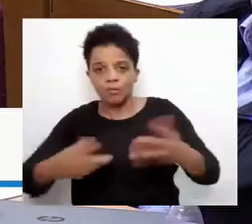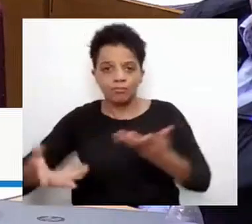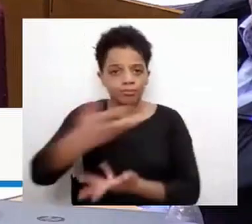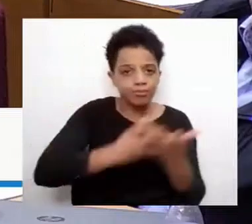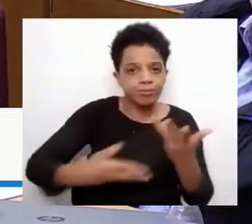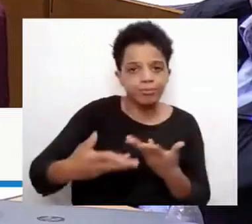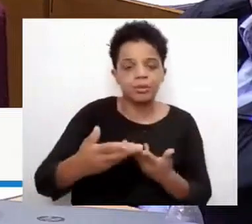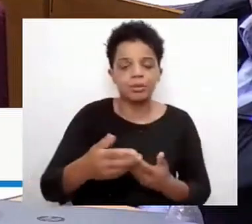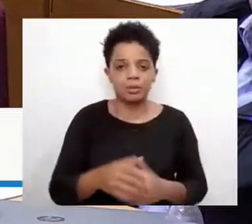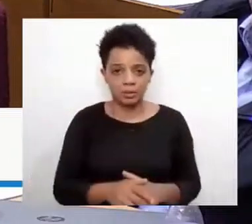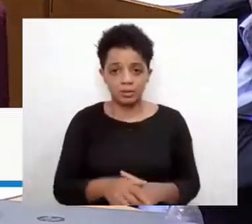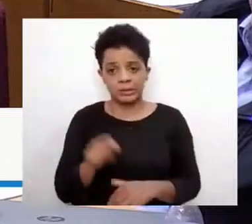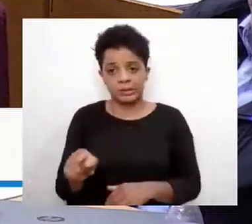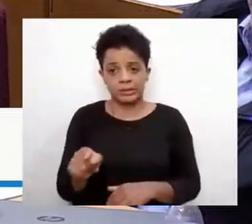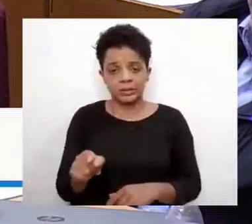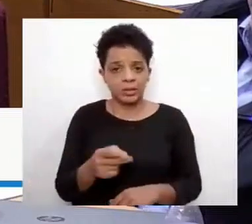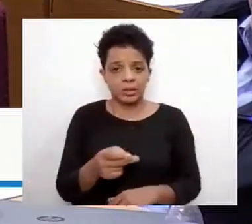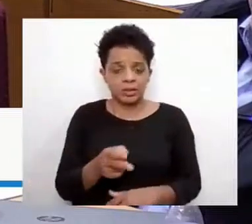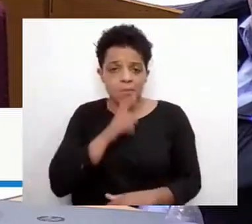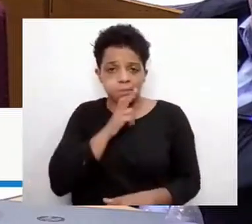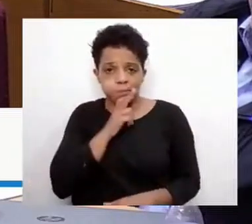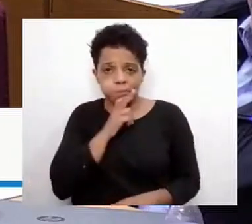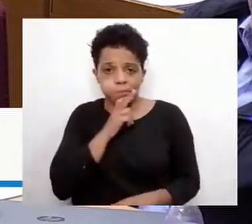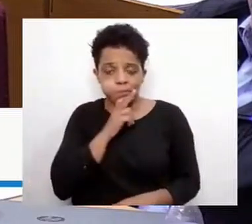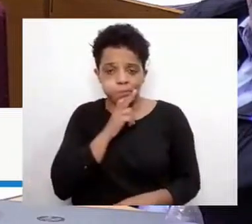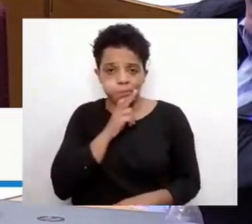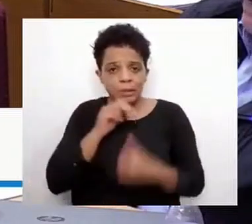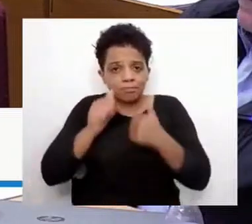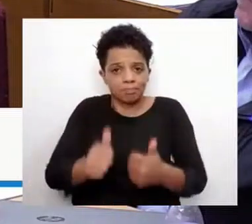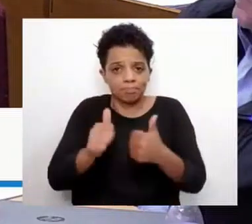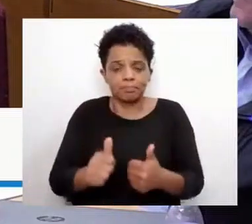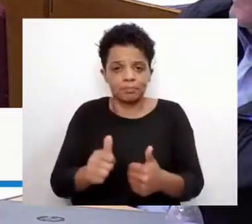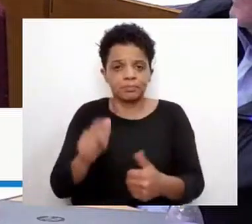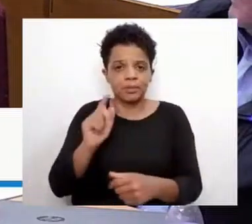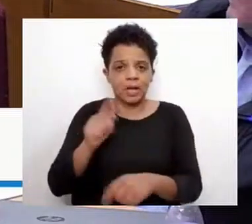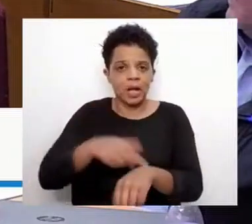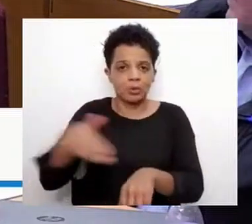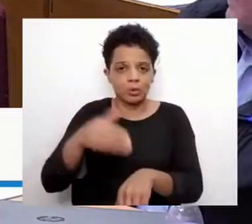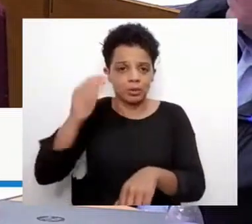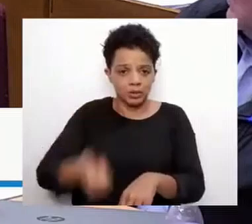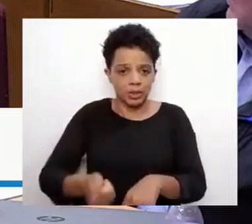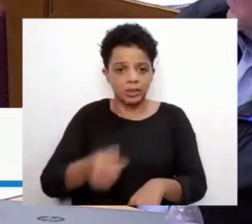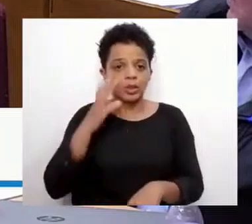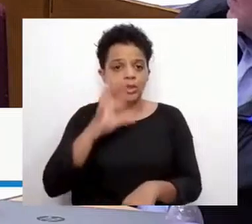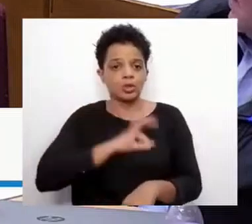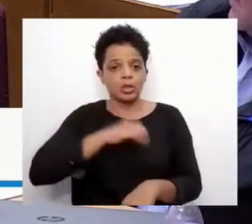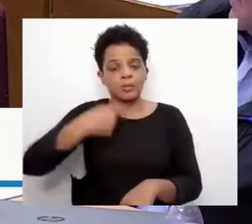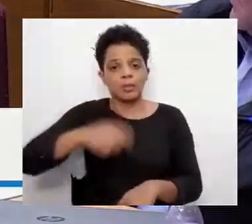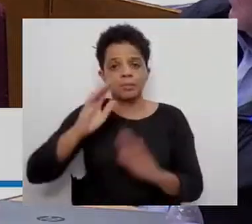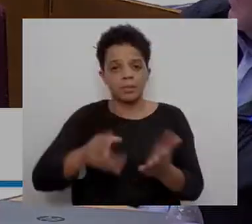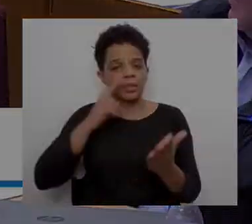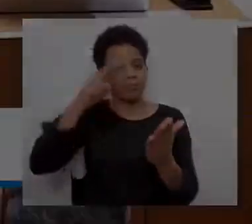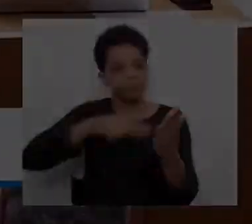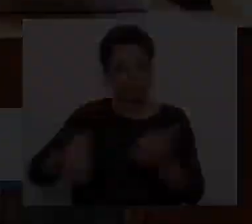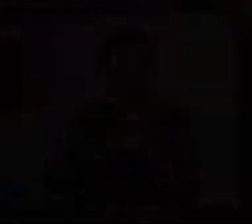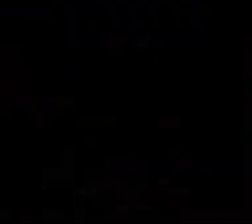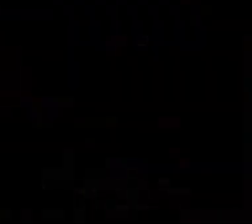consertam, não têm respondido em tempo útil. Portanto, se calhar é o Sr. Presidente que precisa de analisar a proposta melhor. Muito obrigada.